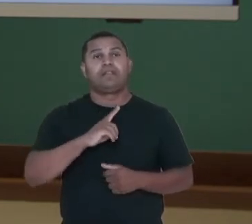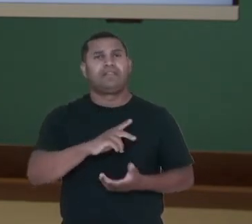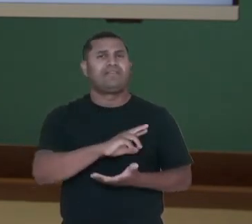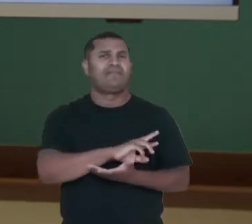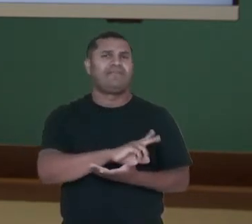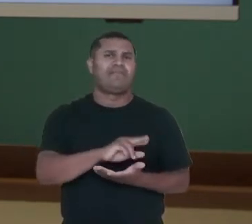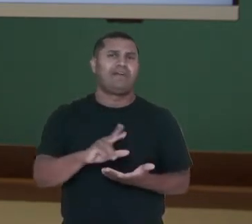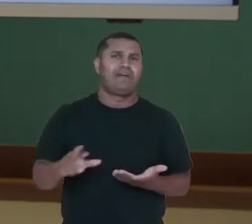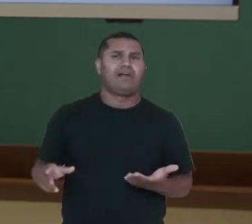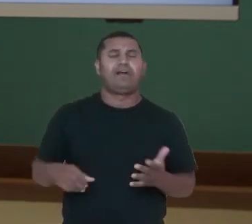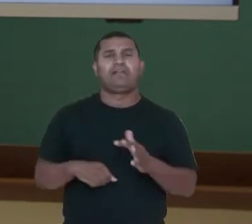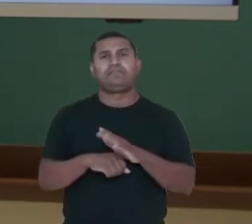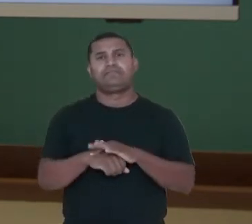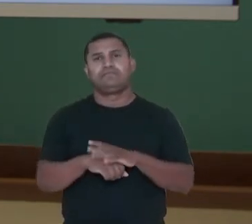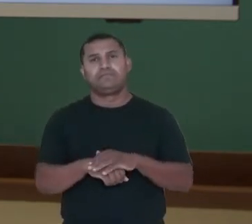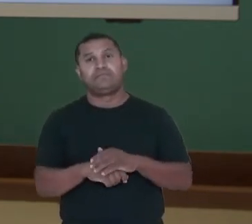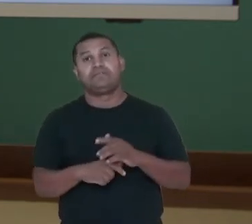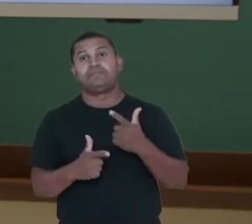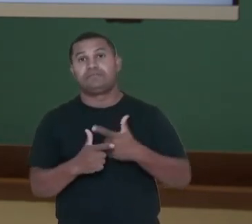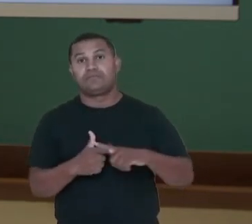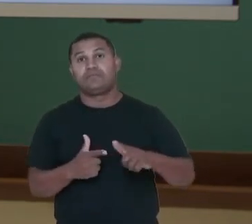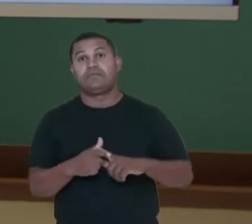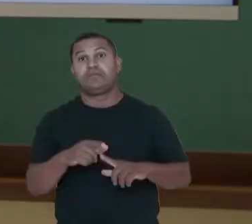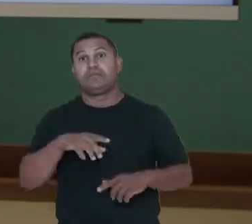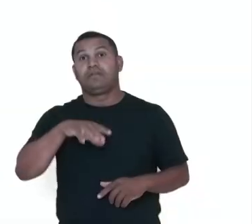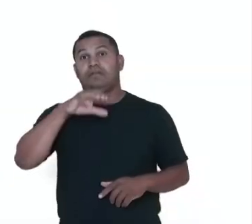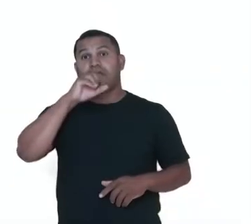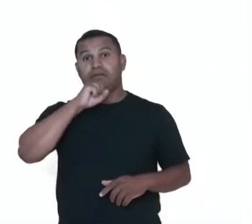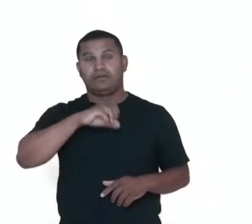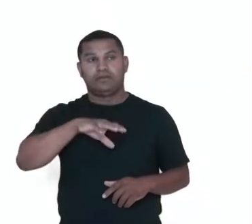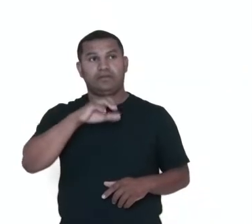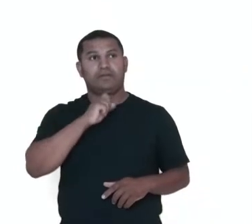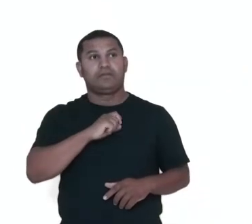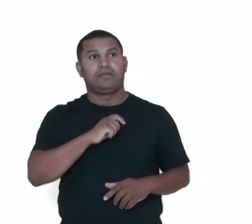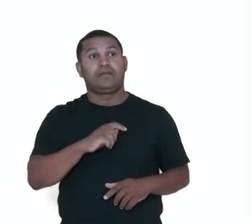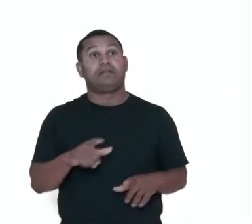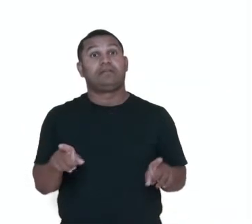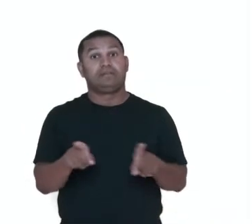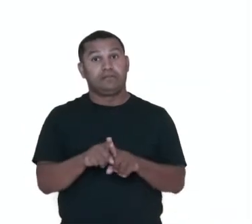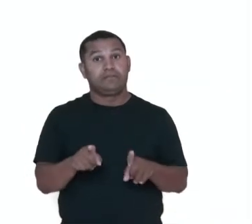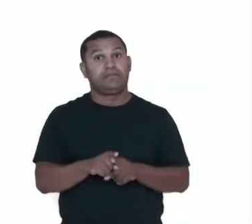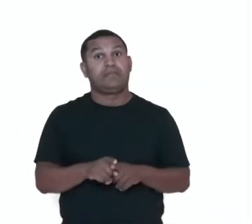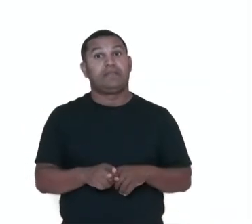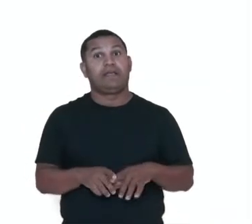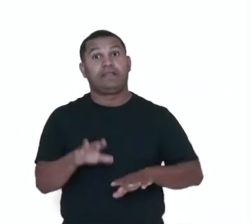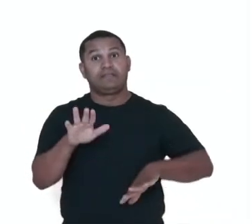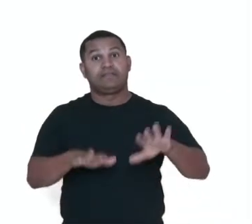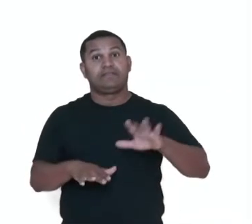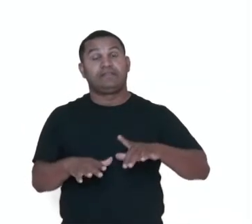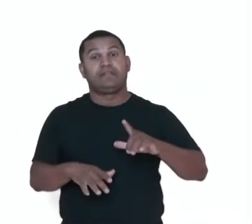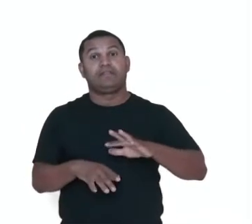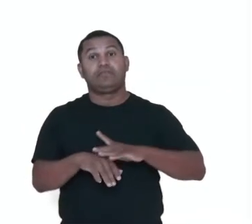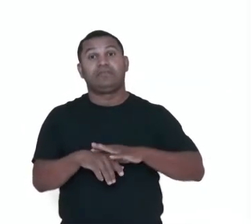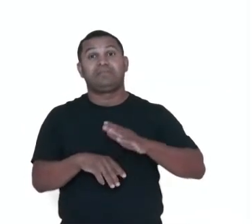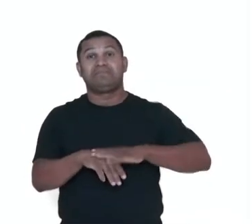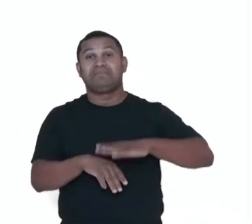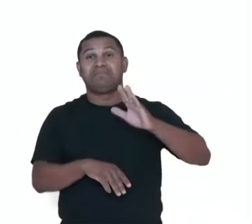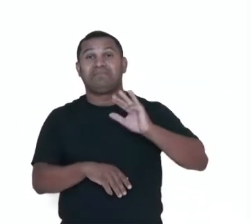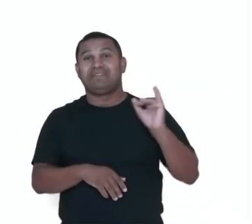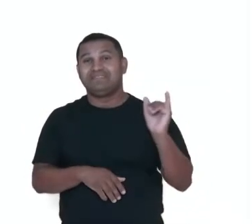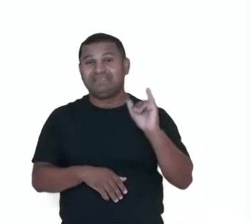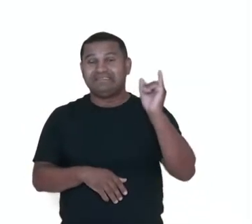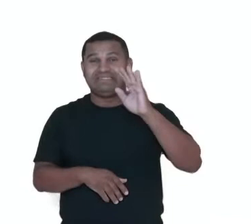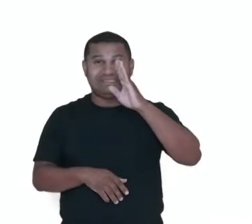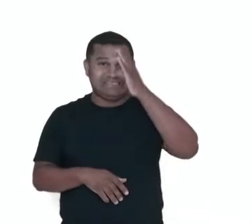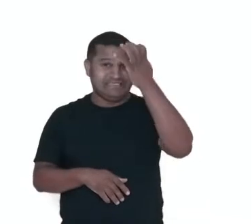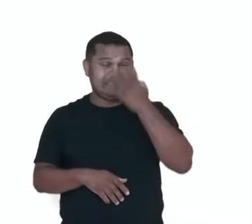o trato respiratório e causar desde resfriados até doenças mais sérias como pneumonia. Uma das famílias virais responsável